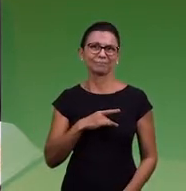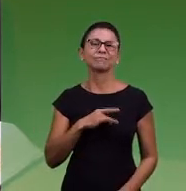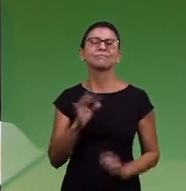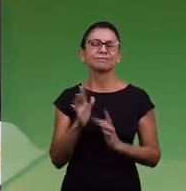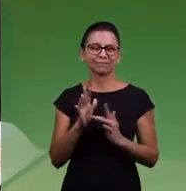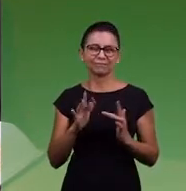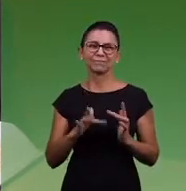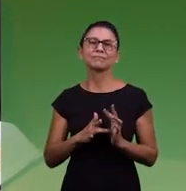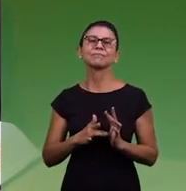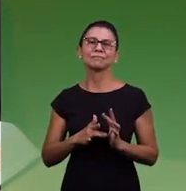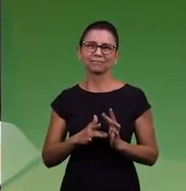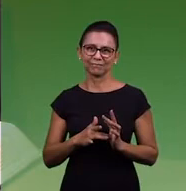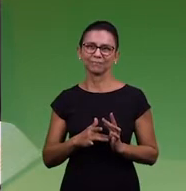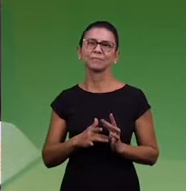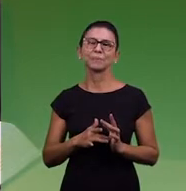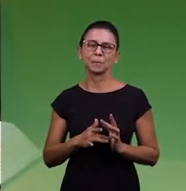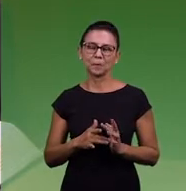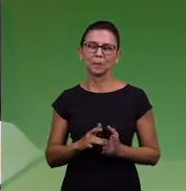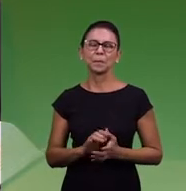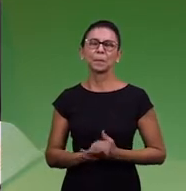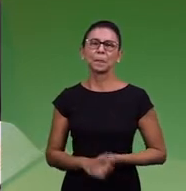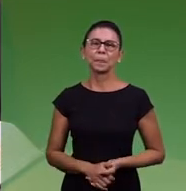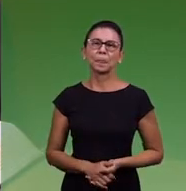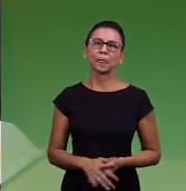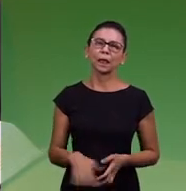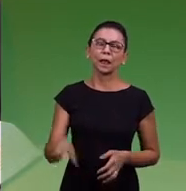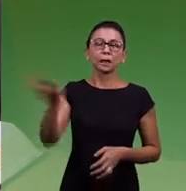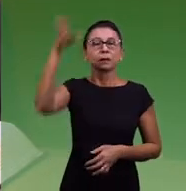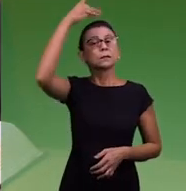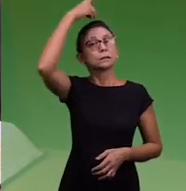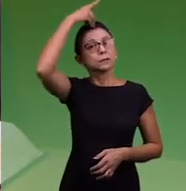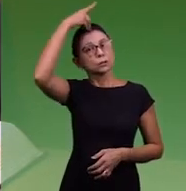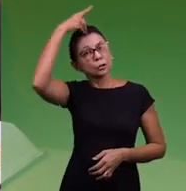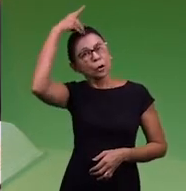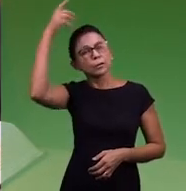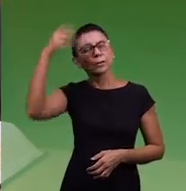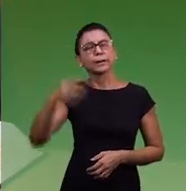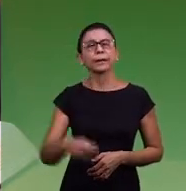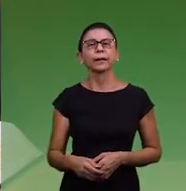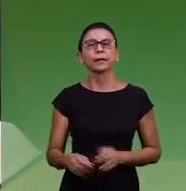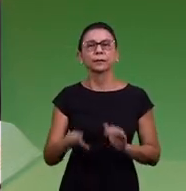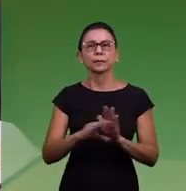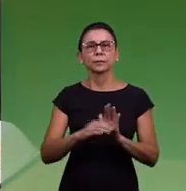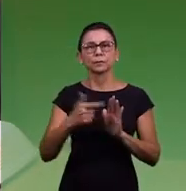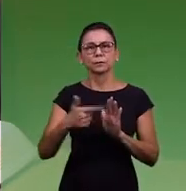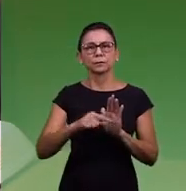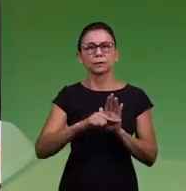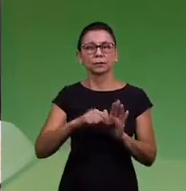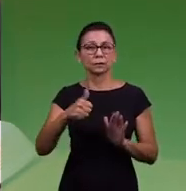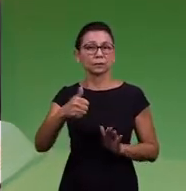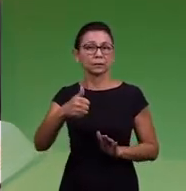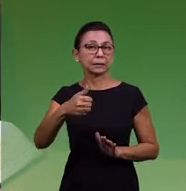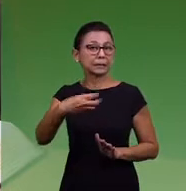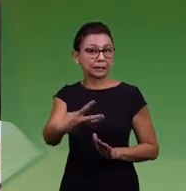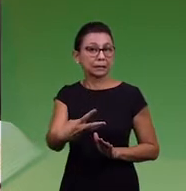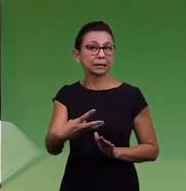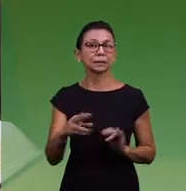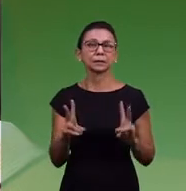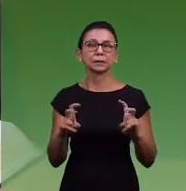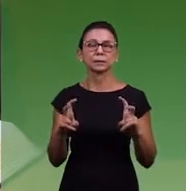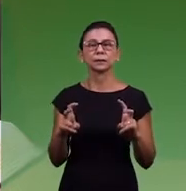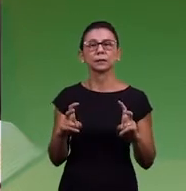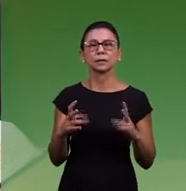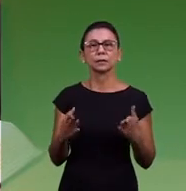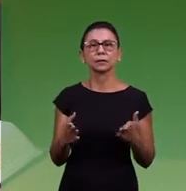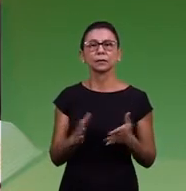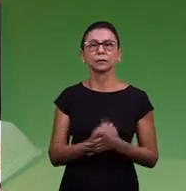né? É o Senhor Jesus. Então, batismo com o Espírito Santo. Dons espirituais, você pega o capítulo 2, versículo 13, na expressão que